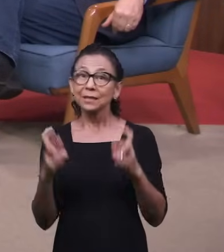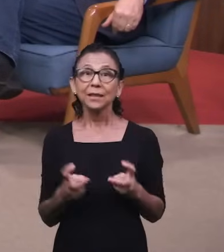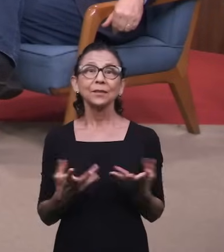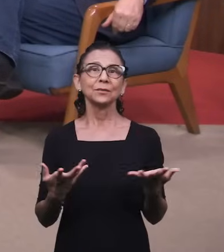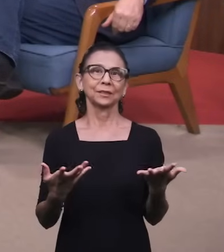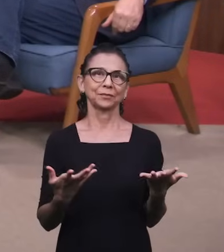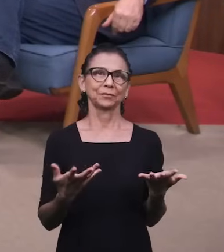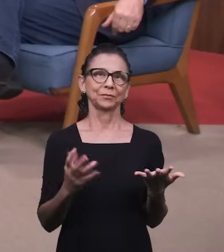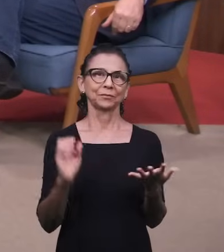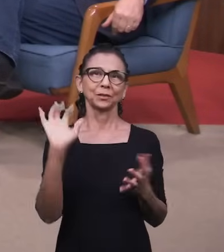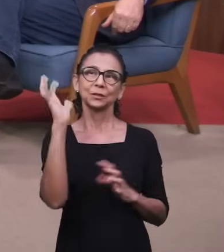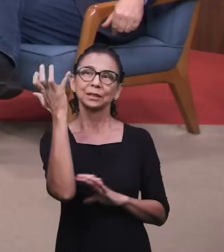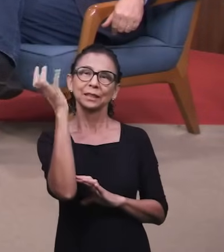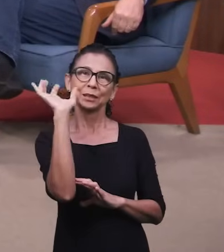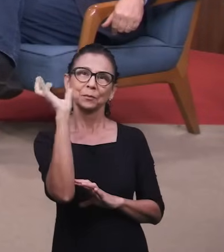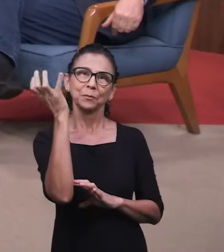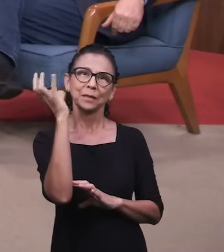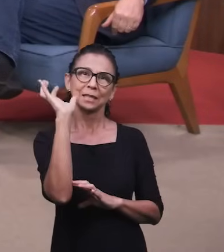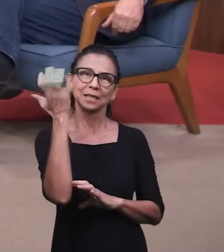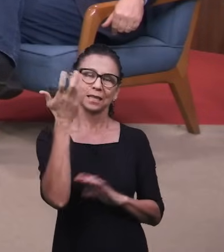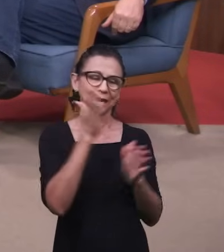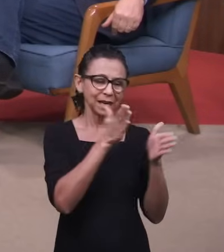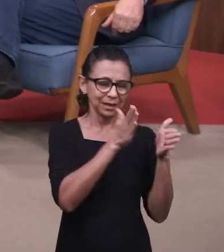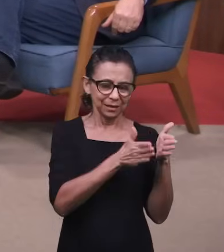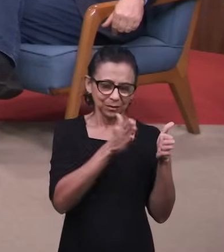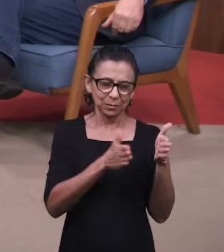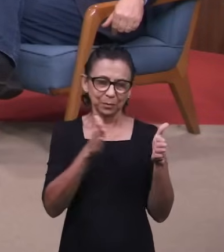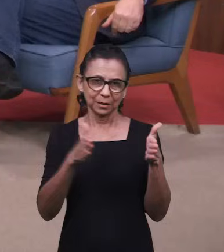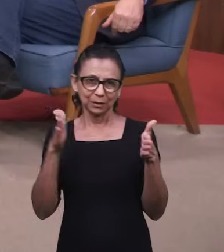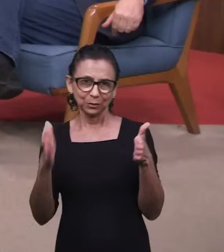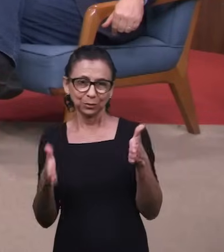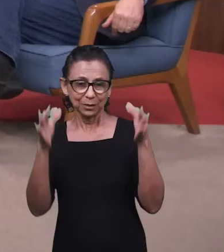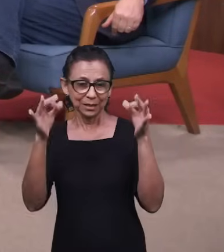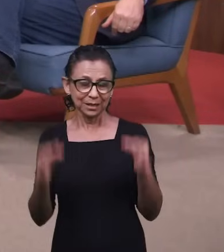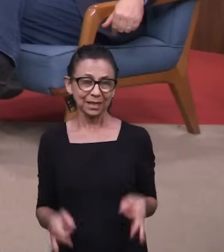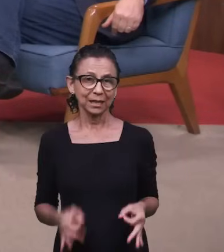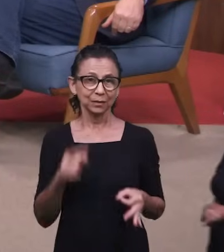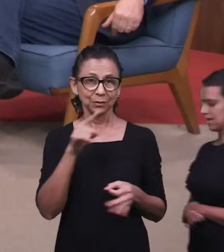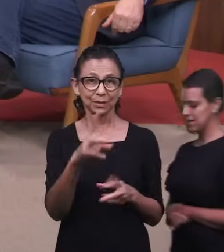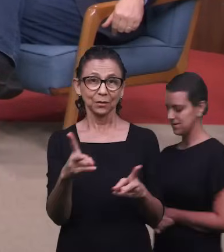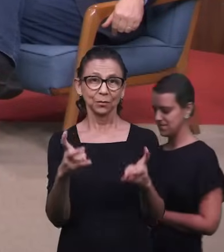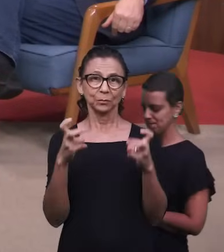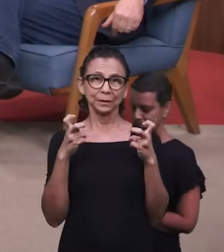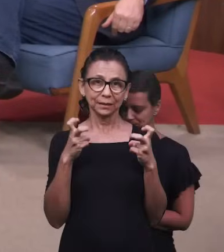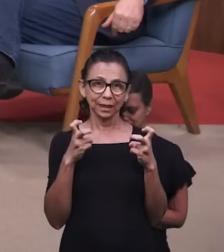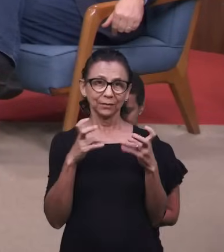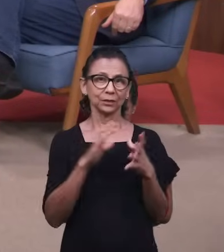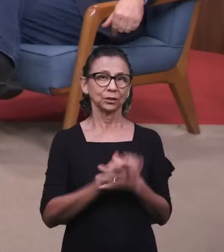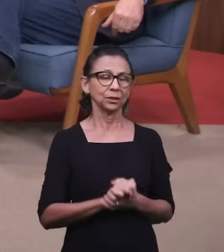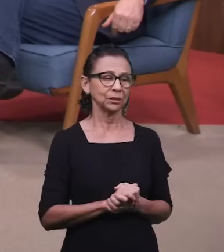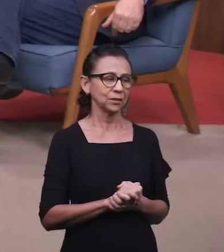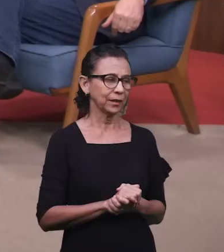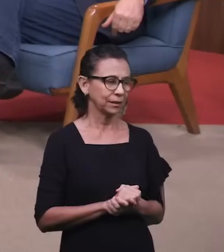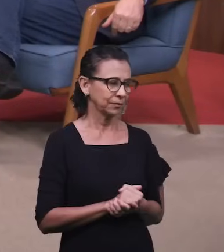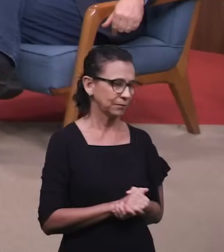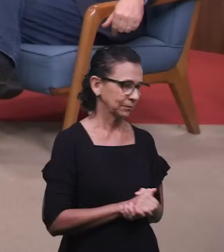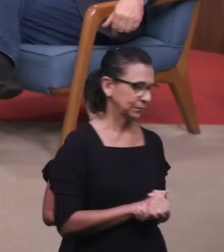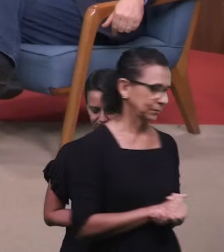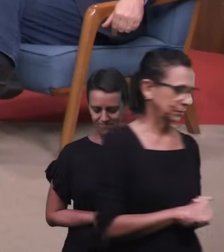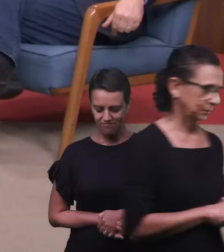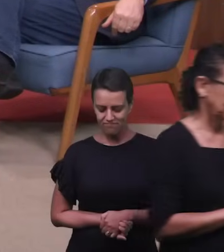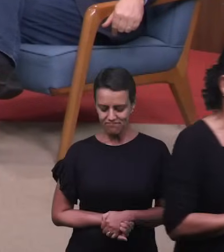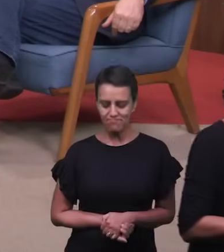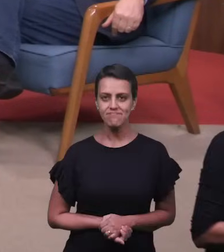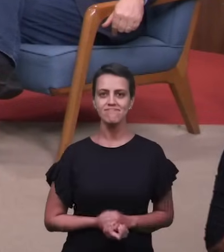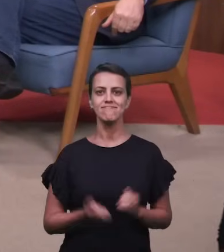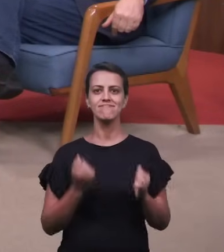Assim é o profético. Os sinais, os marcadores proféticos estão mostrando, apontando, gritando: Jesus vem. Glória a Jesus.